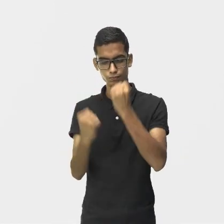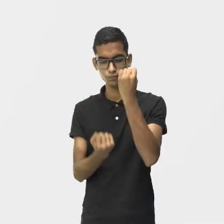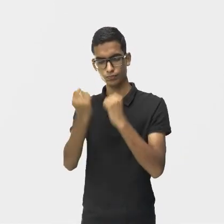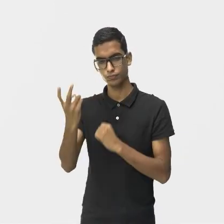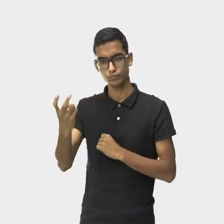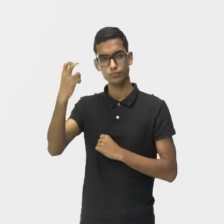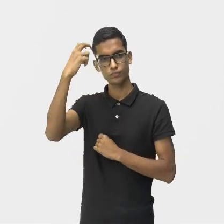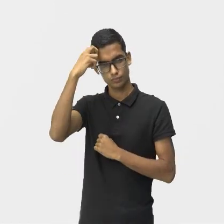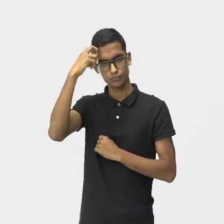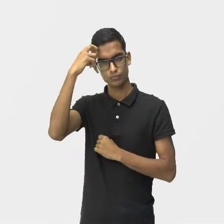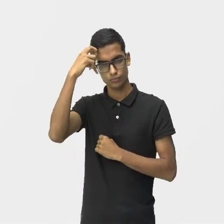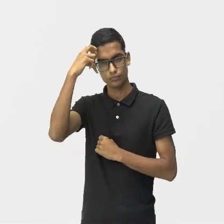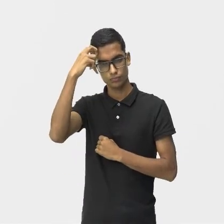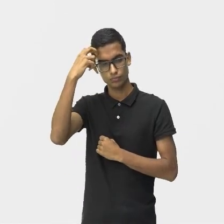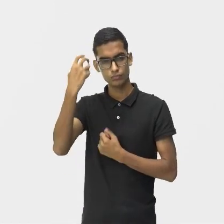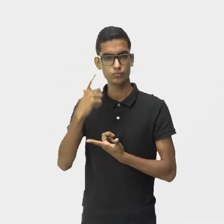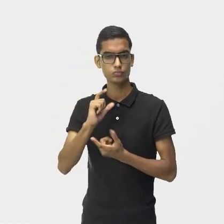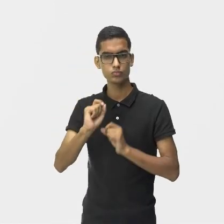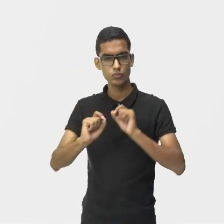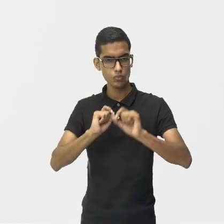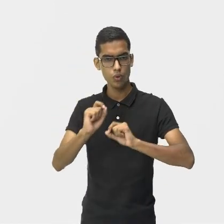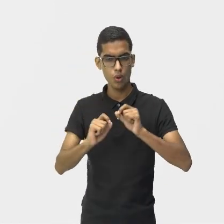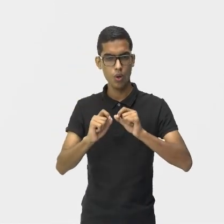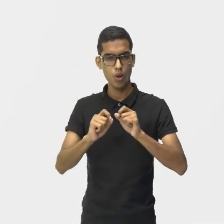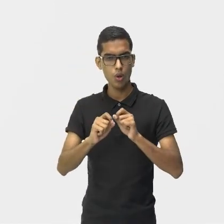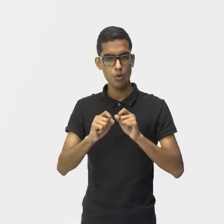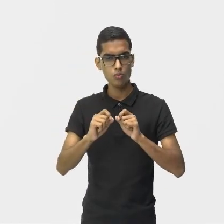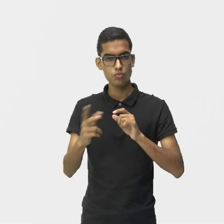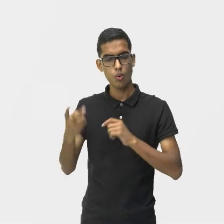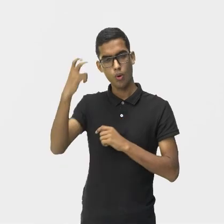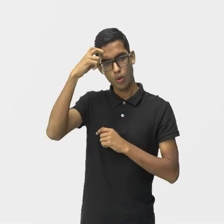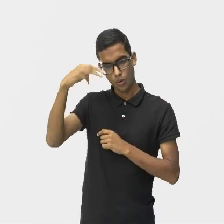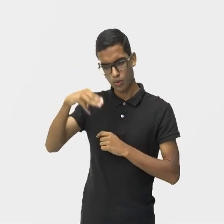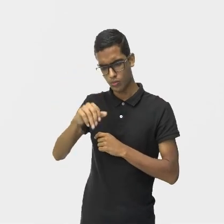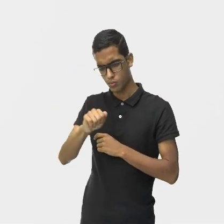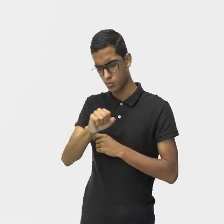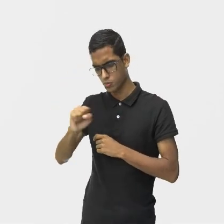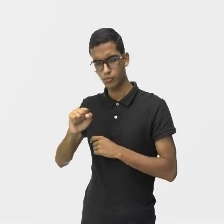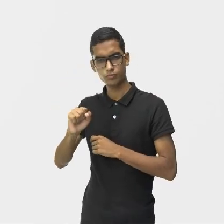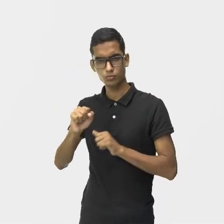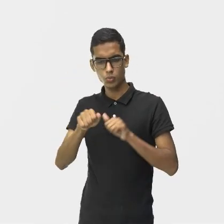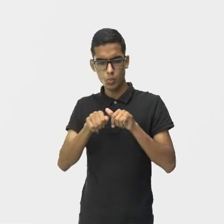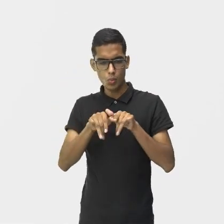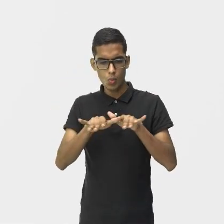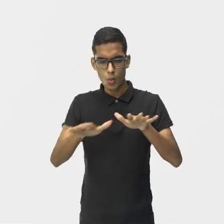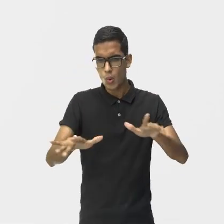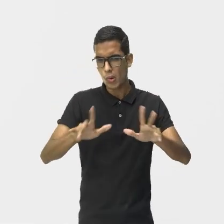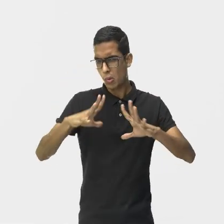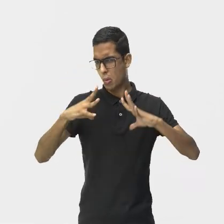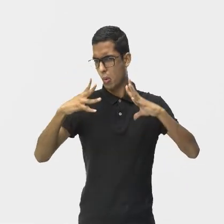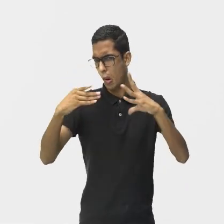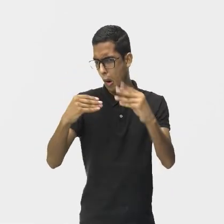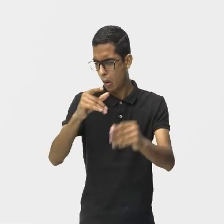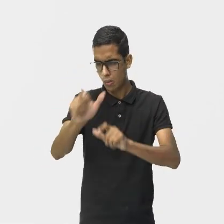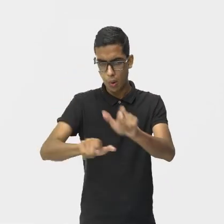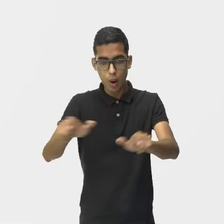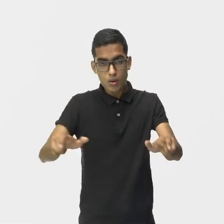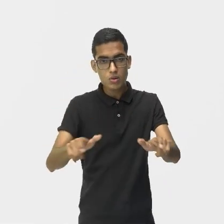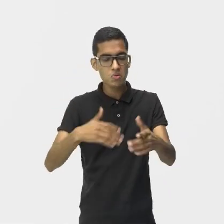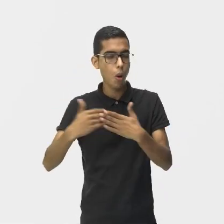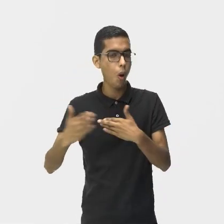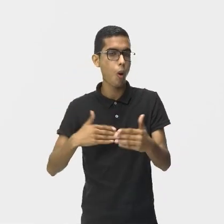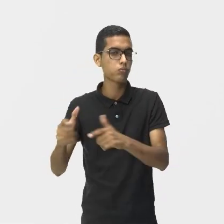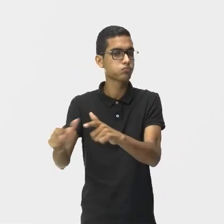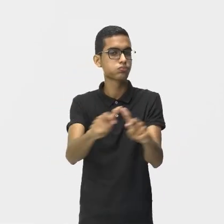atinge a cultura de massa, todas as pessoas em qualquer lugar do mundo, não somente